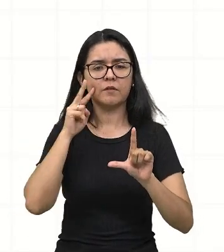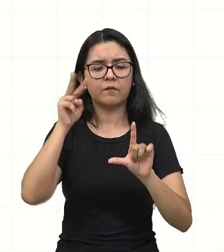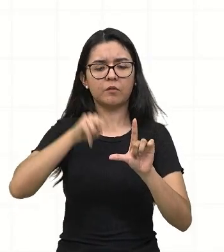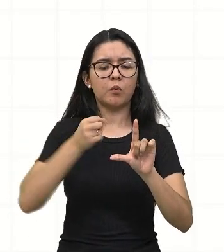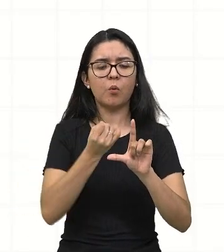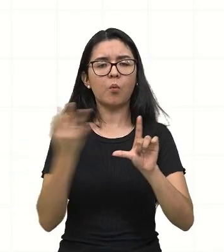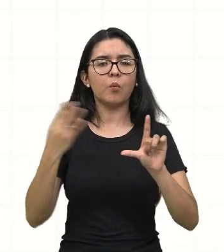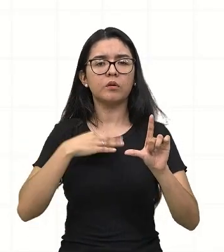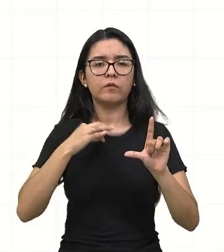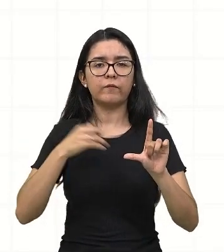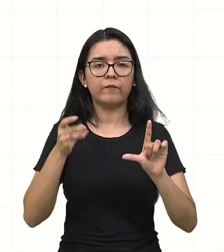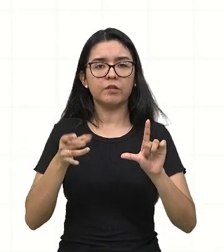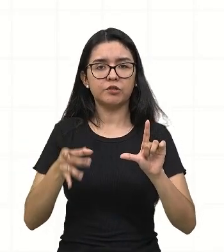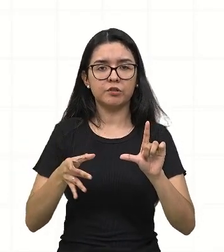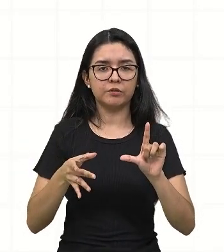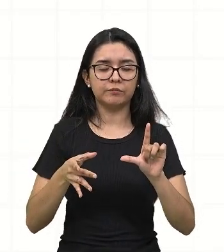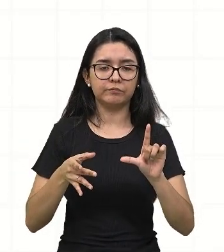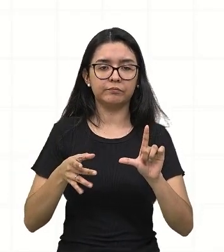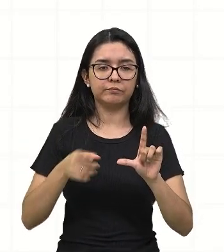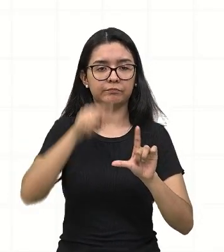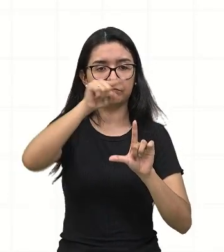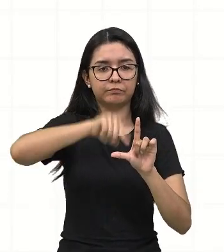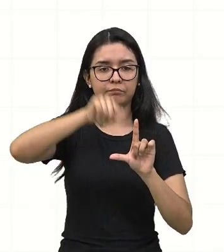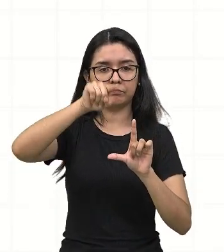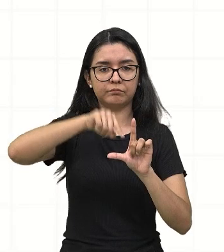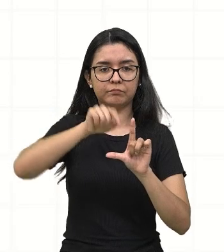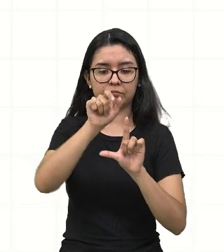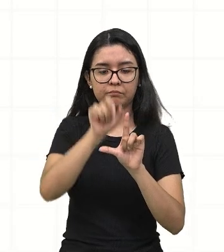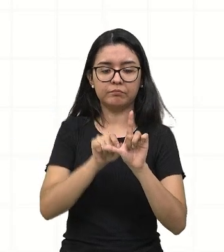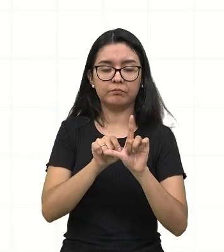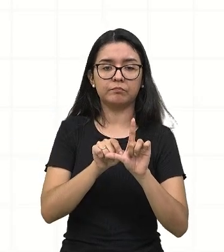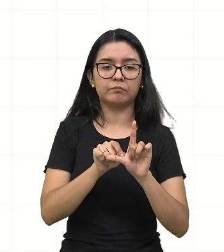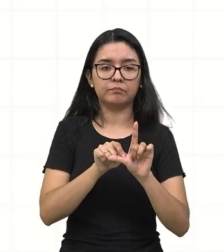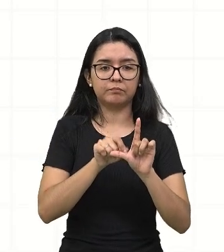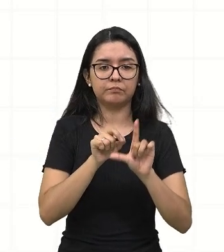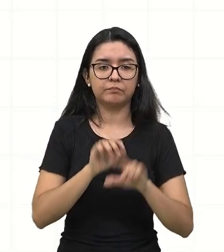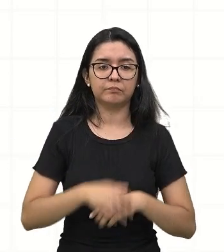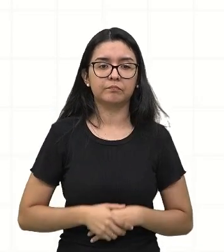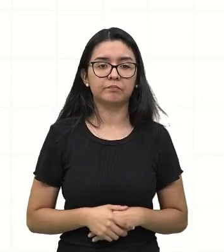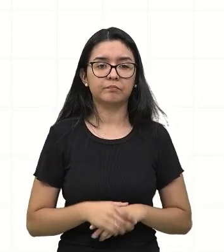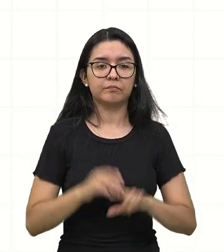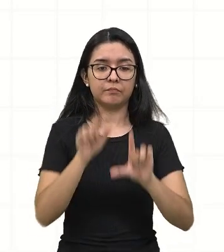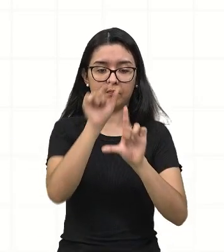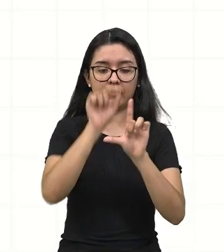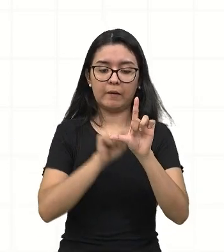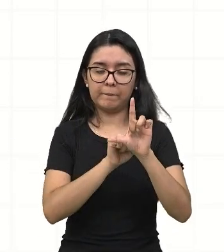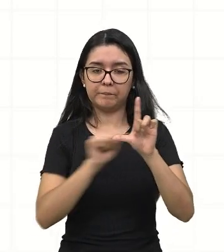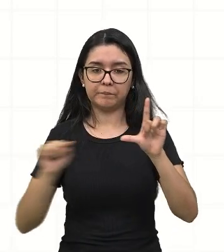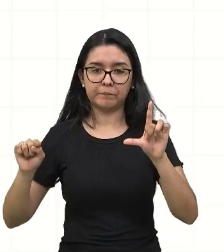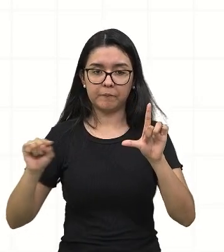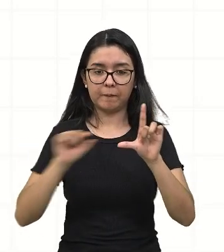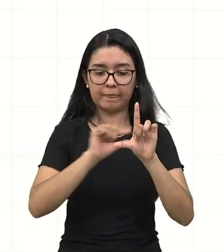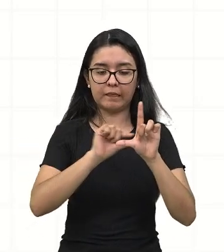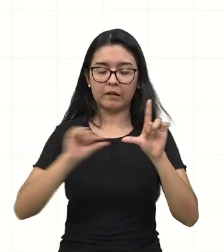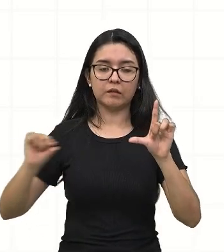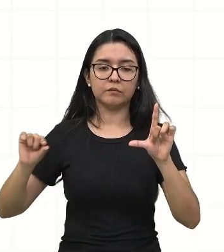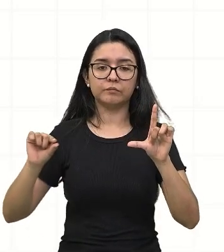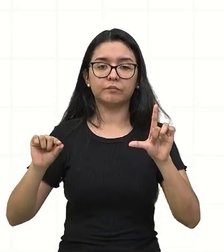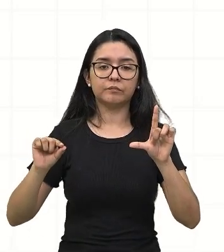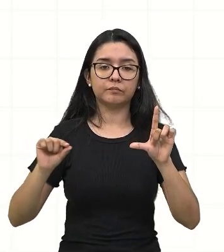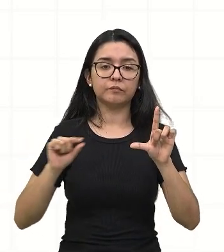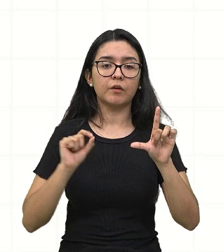quantas blusas foram vendidas? Ah, detalhe, ó. Fica atenção para cá, ó. Aqui nesse eixo, que é no eixo horizontal,